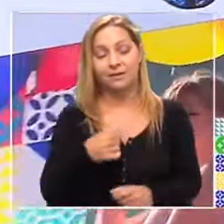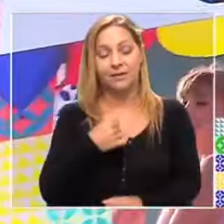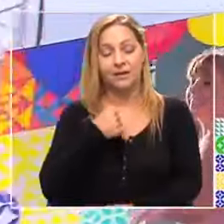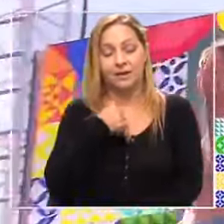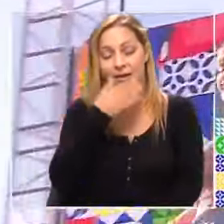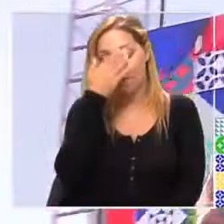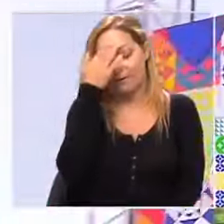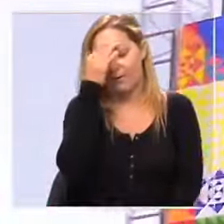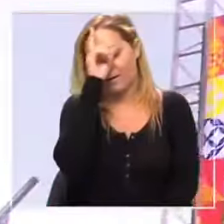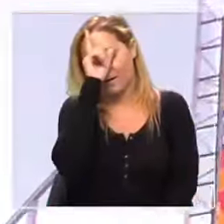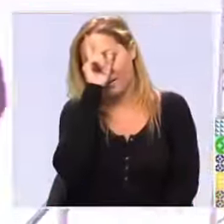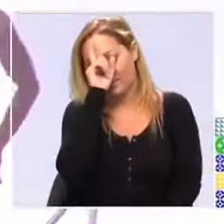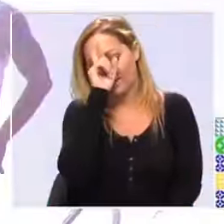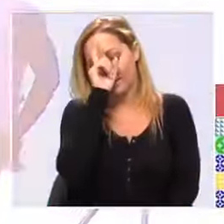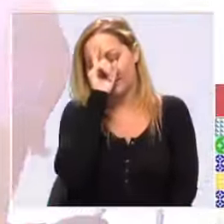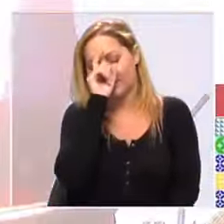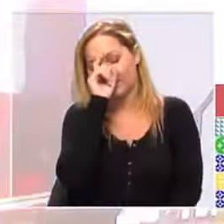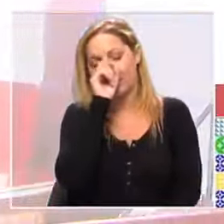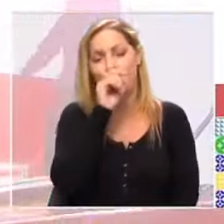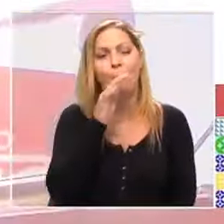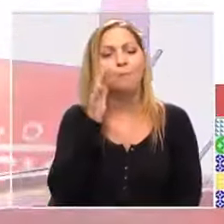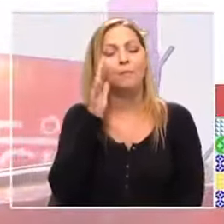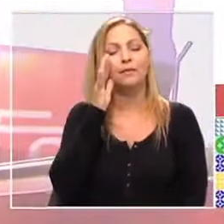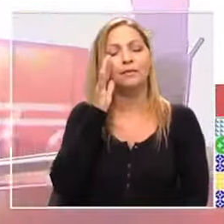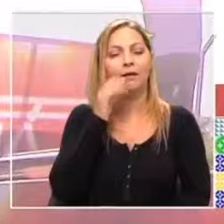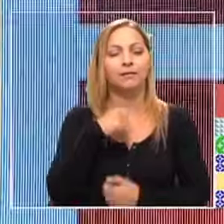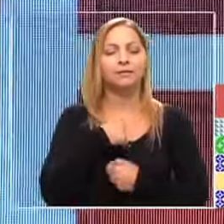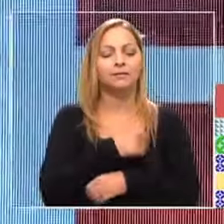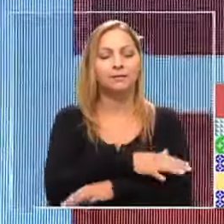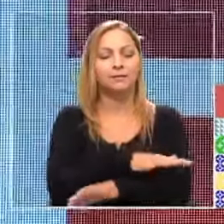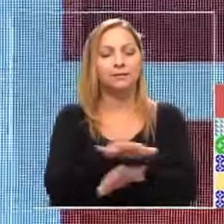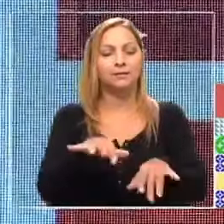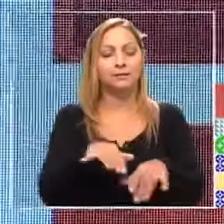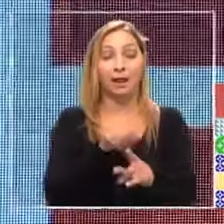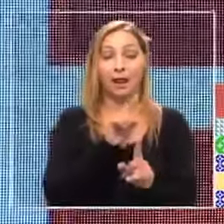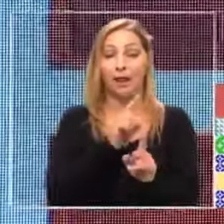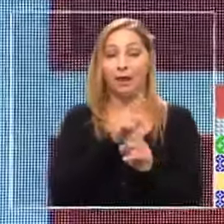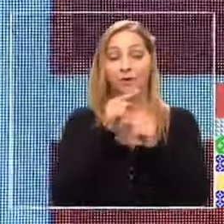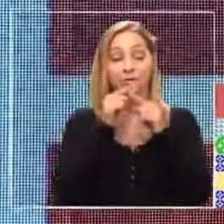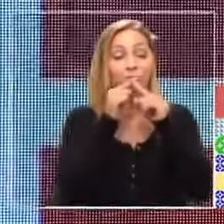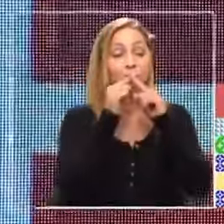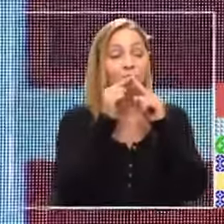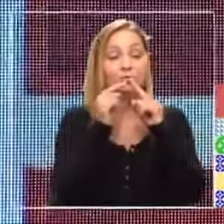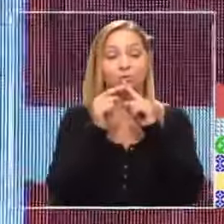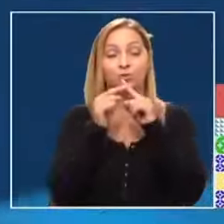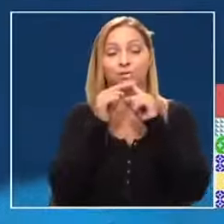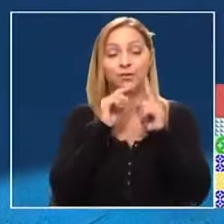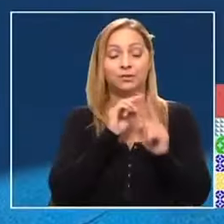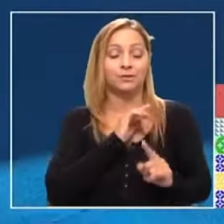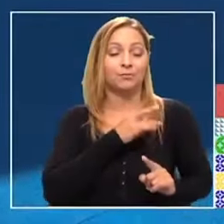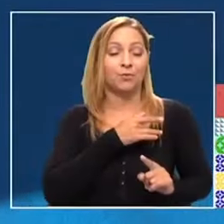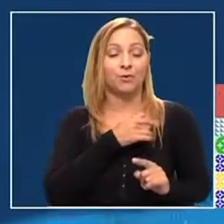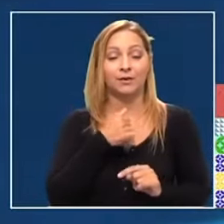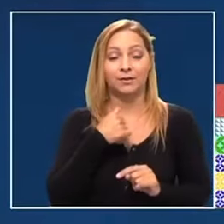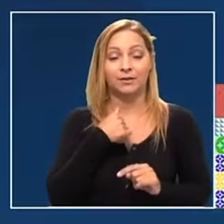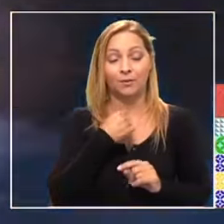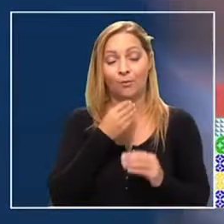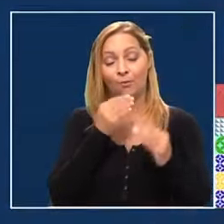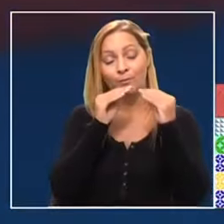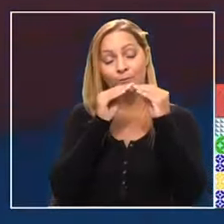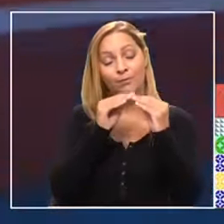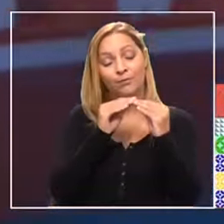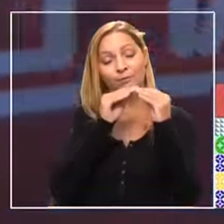Lembro-me daquela tarde de praia, onde te juraste amor, tua boca eu